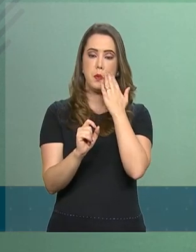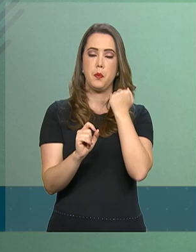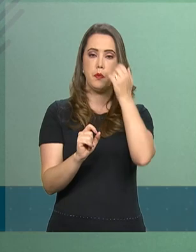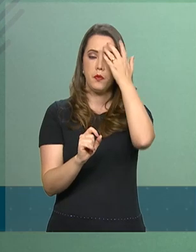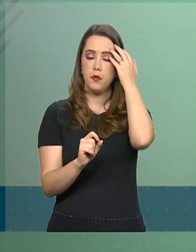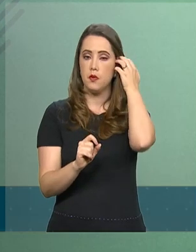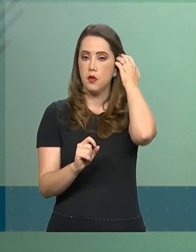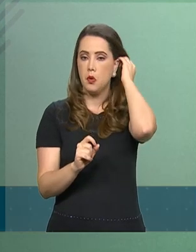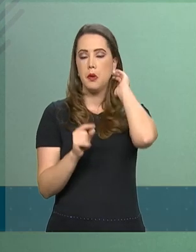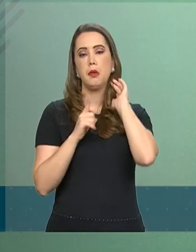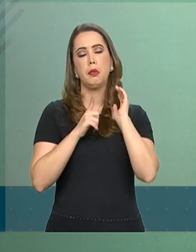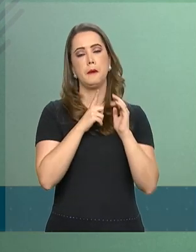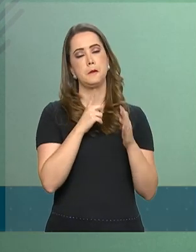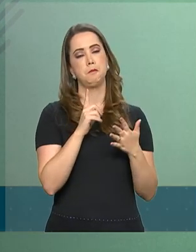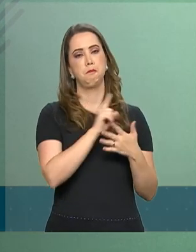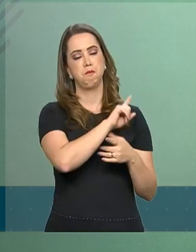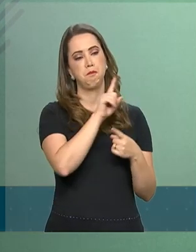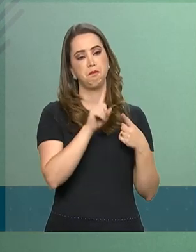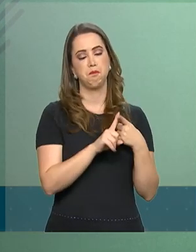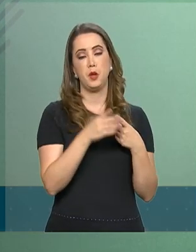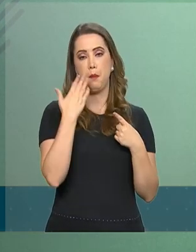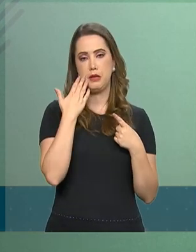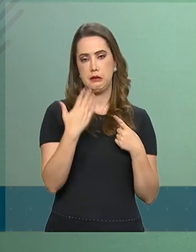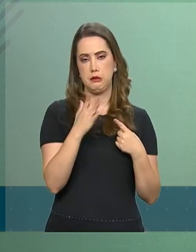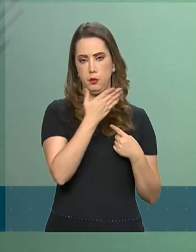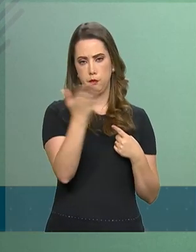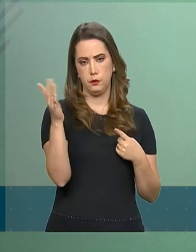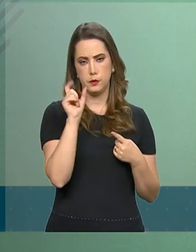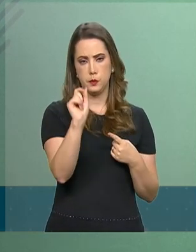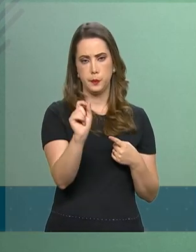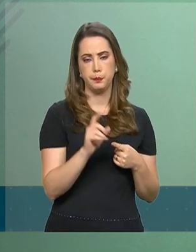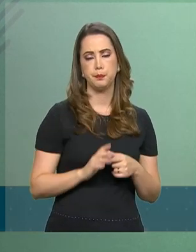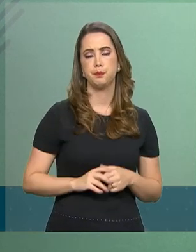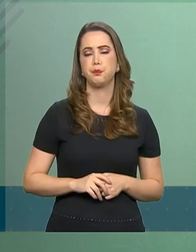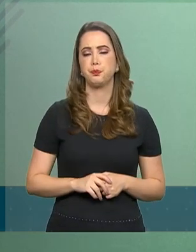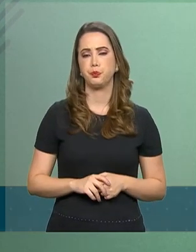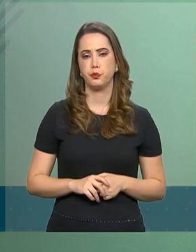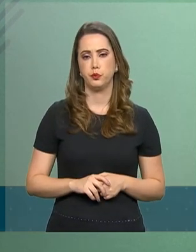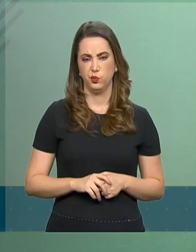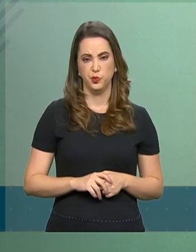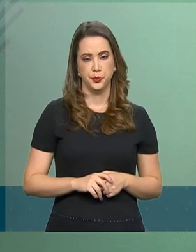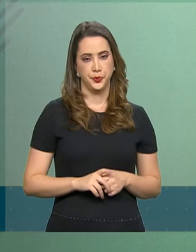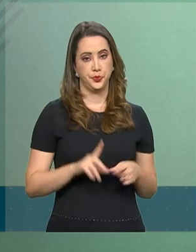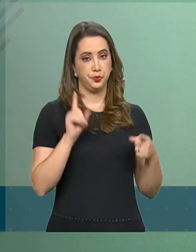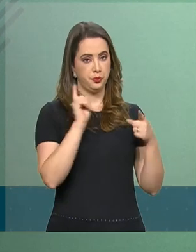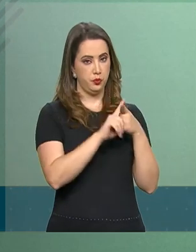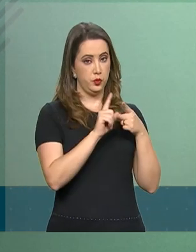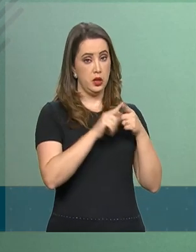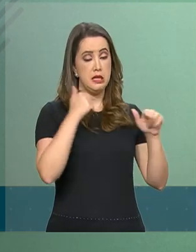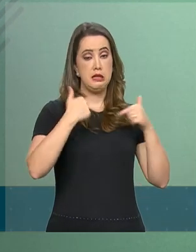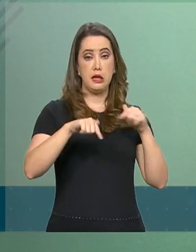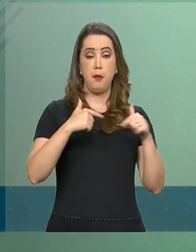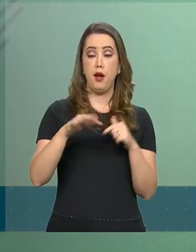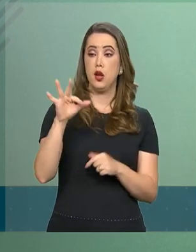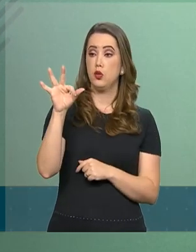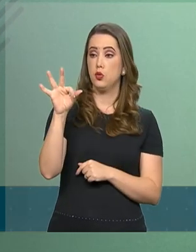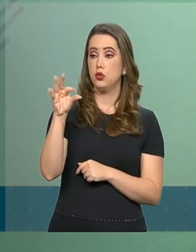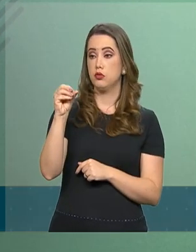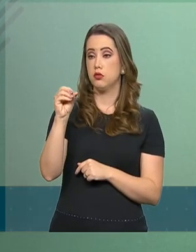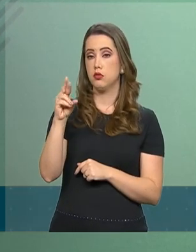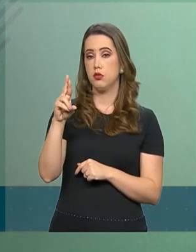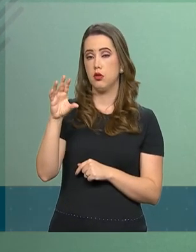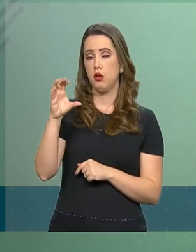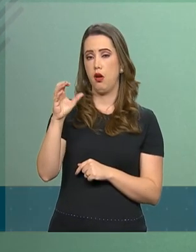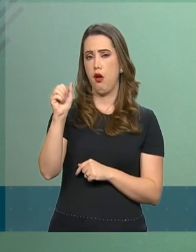dentre elas vos apresento atuação da força nacional de segurança pública